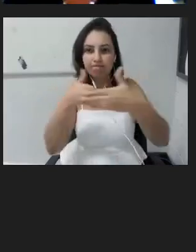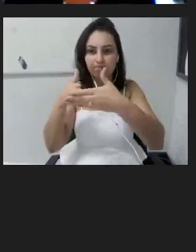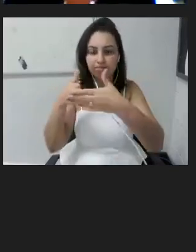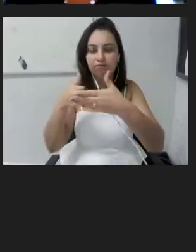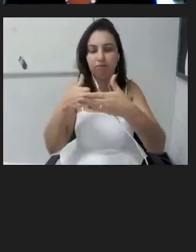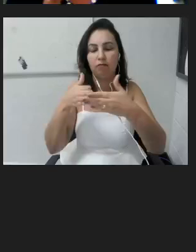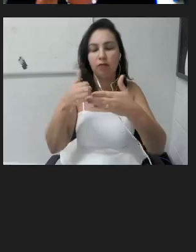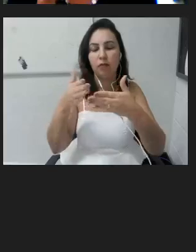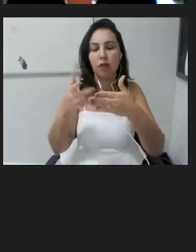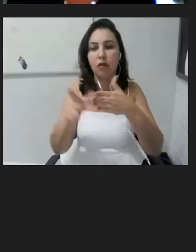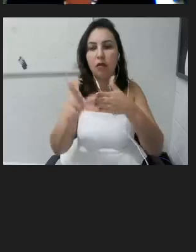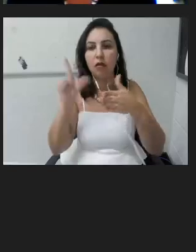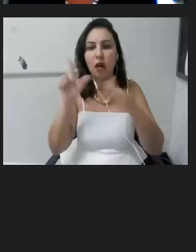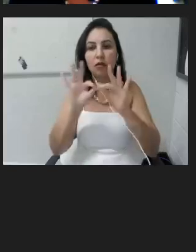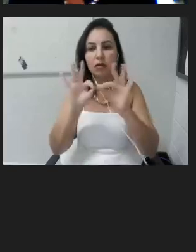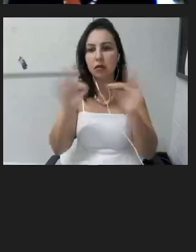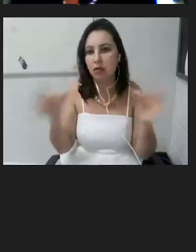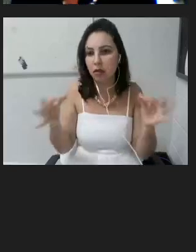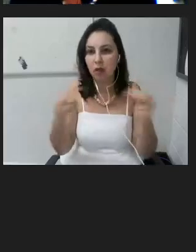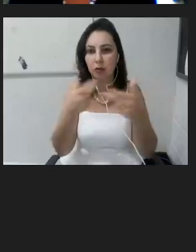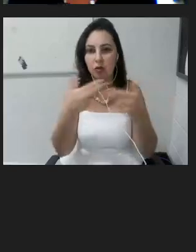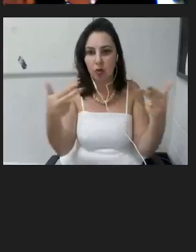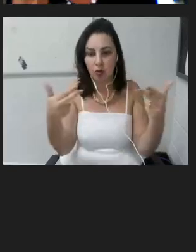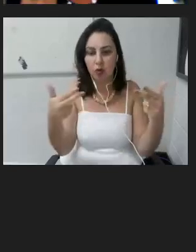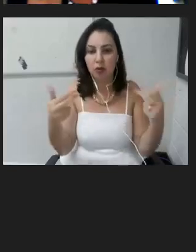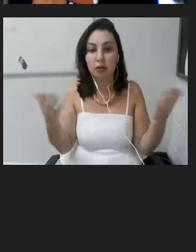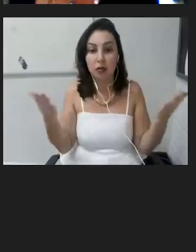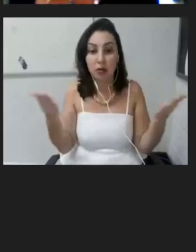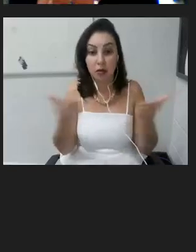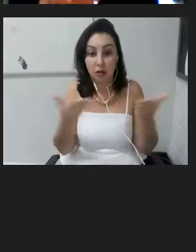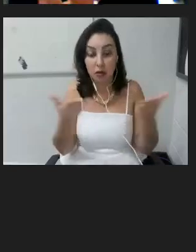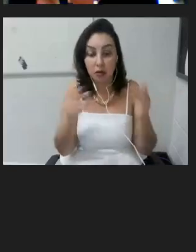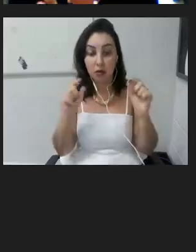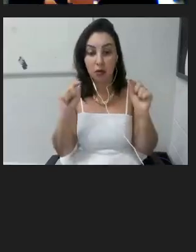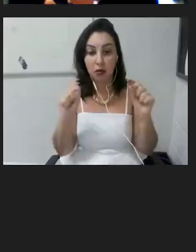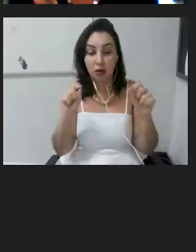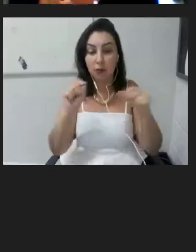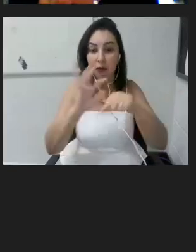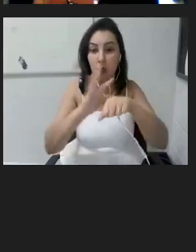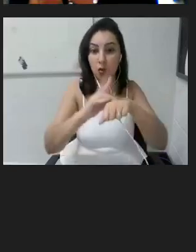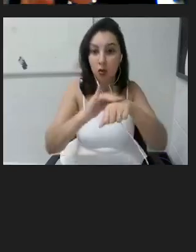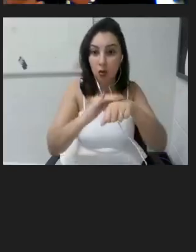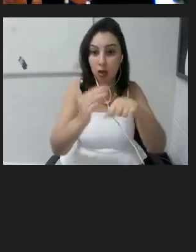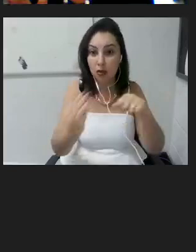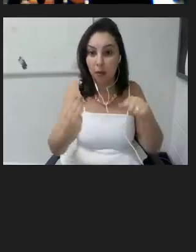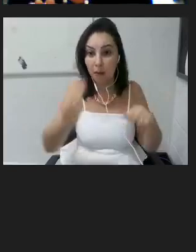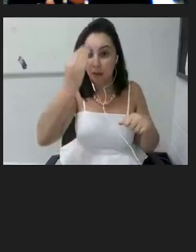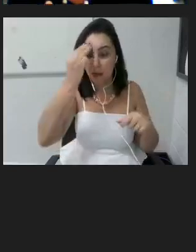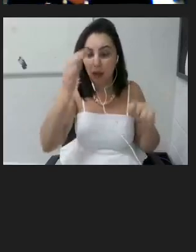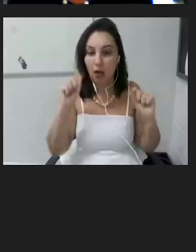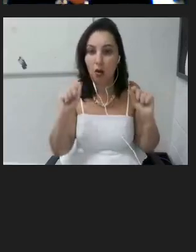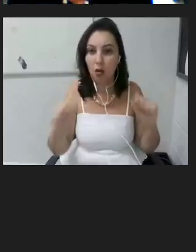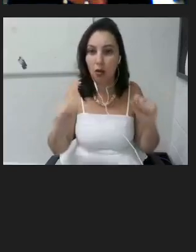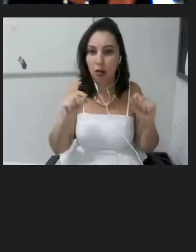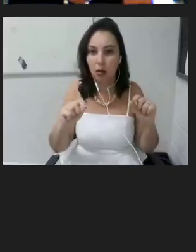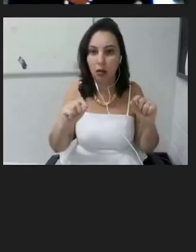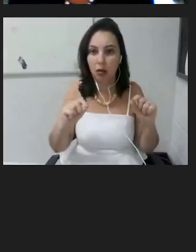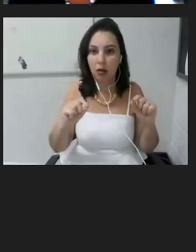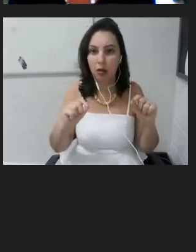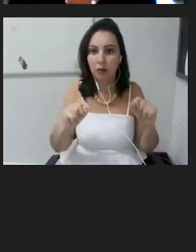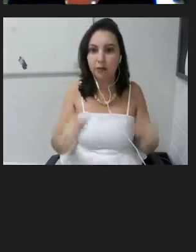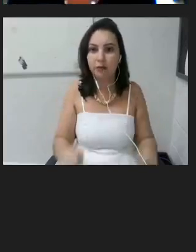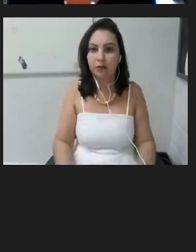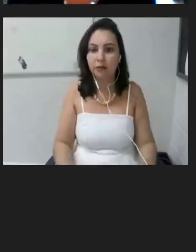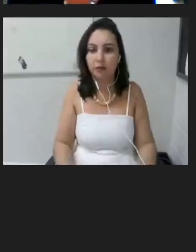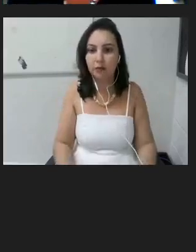simples. Então, assim, gente, a doença mental não é uma oposição